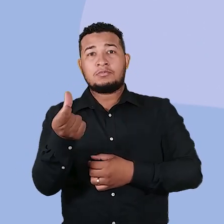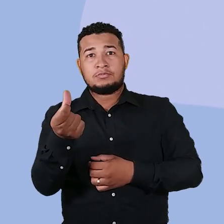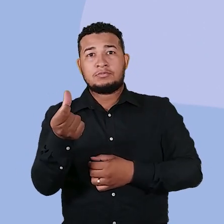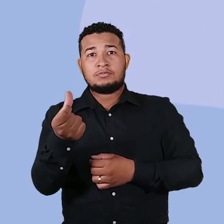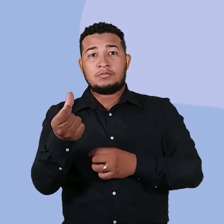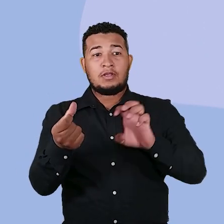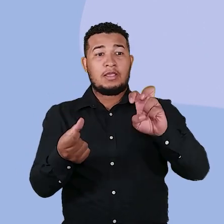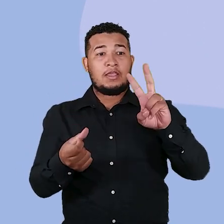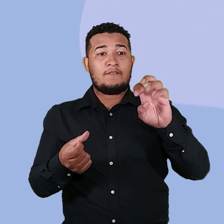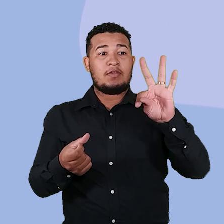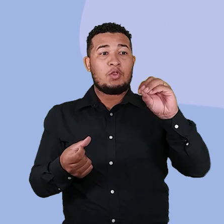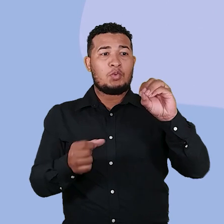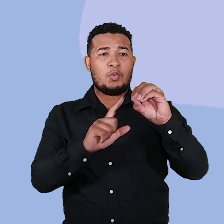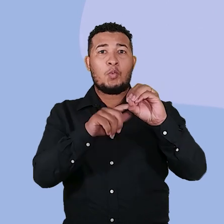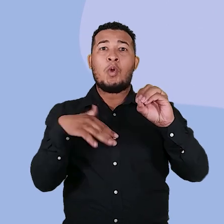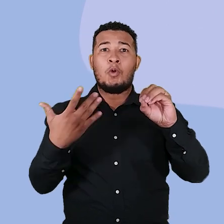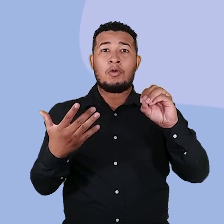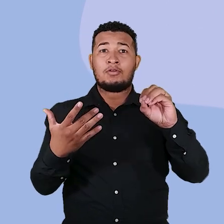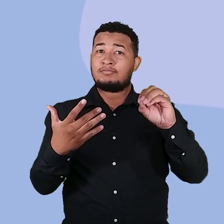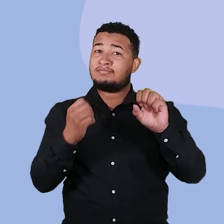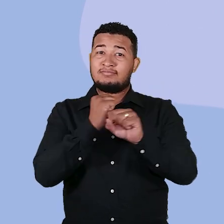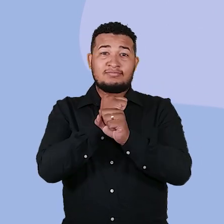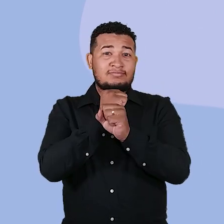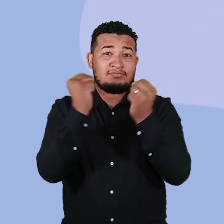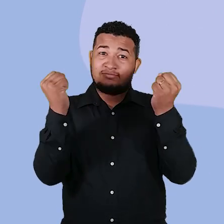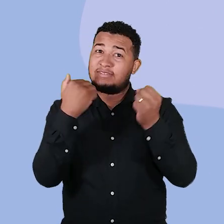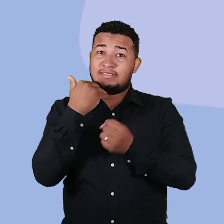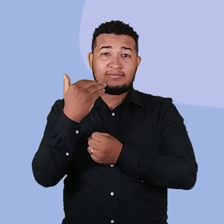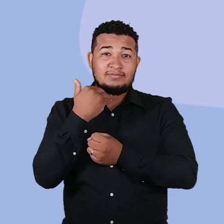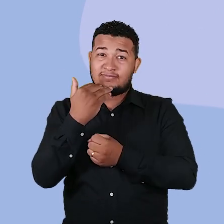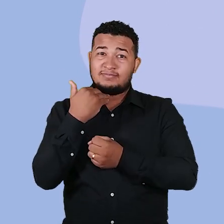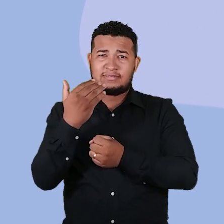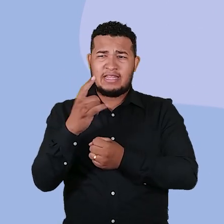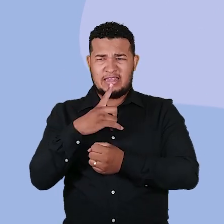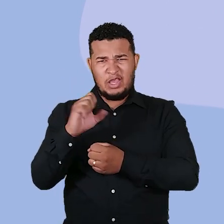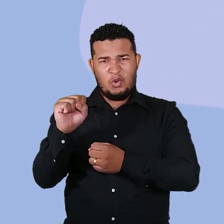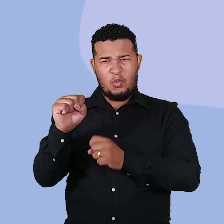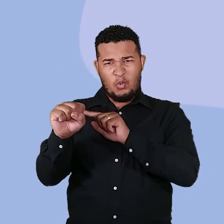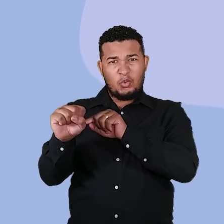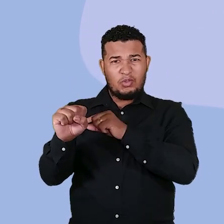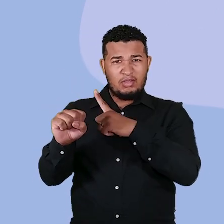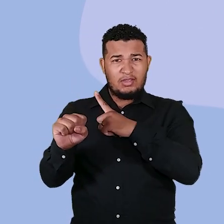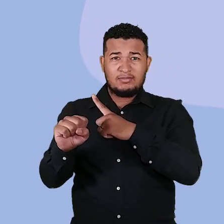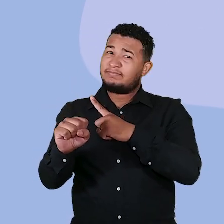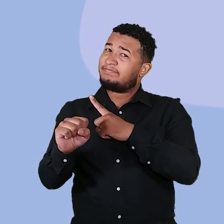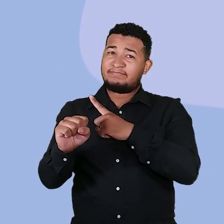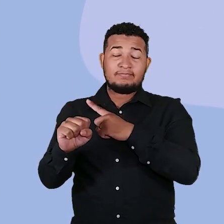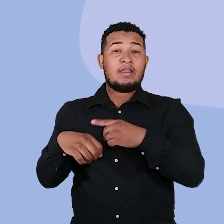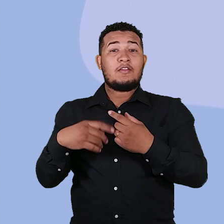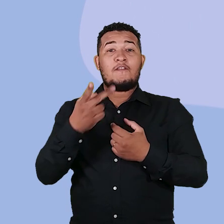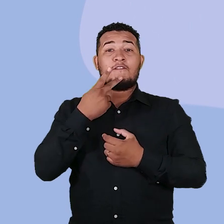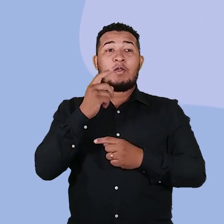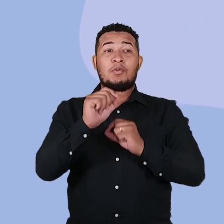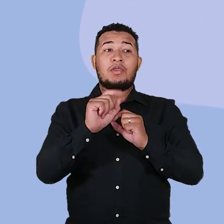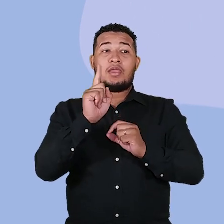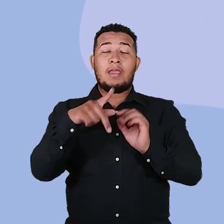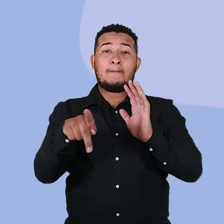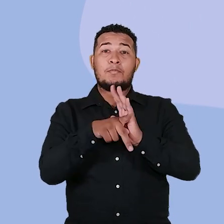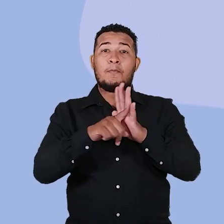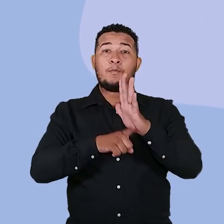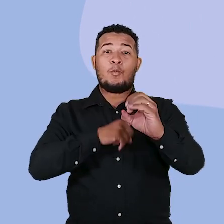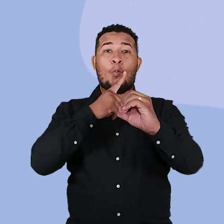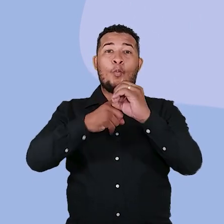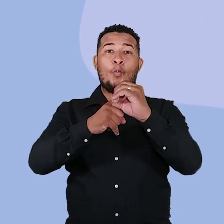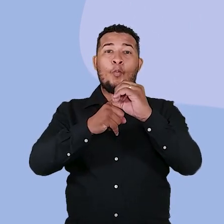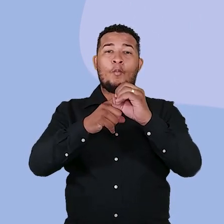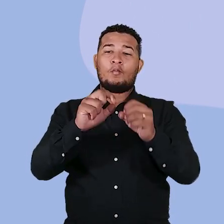mesmos e qual é o evento não tem número ali no de resposta tem por acaso tem oito no lado então